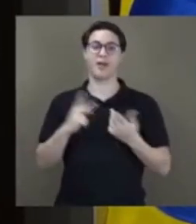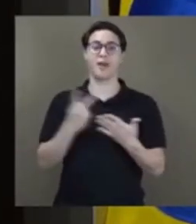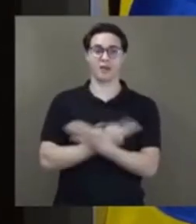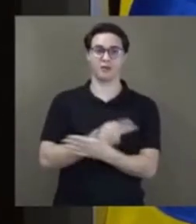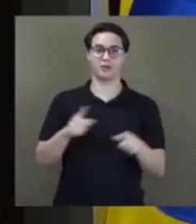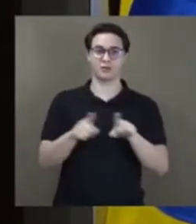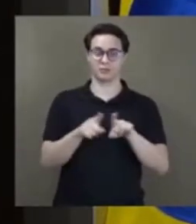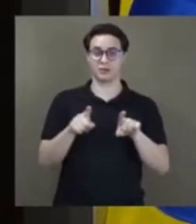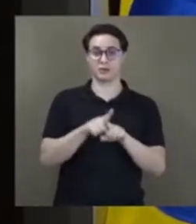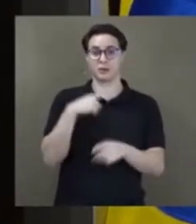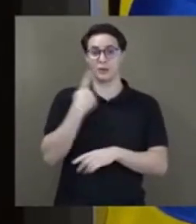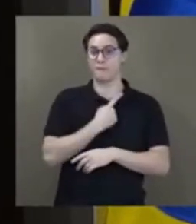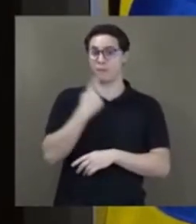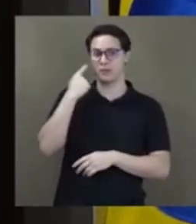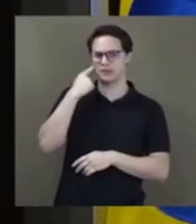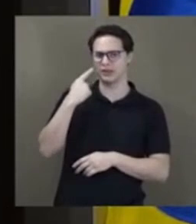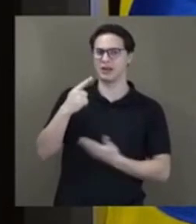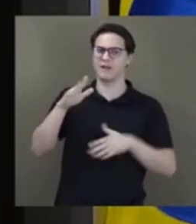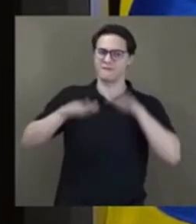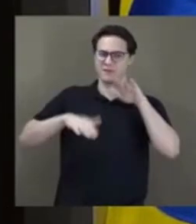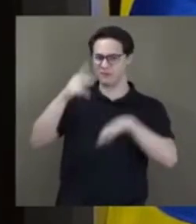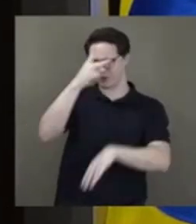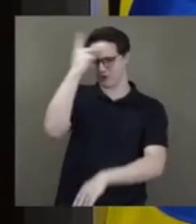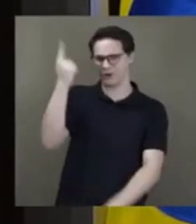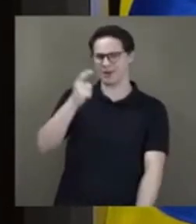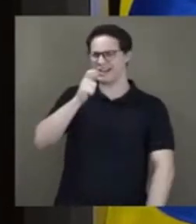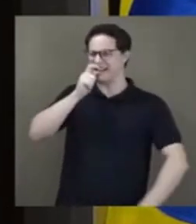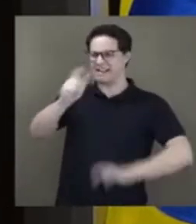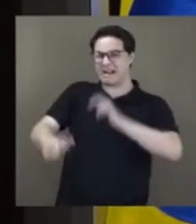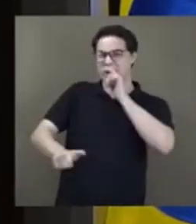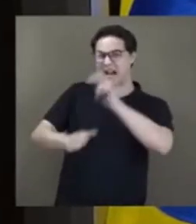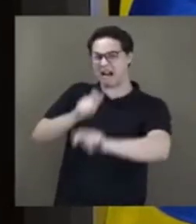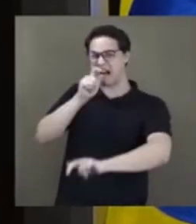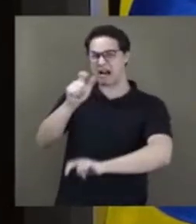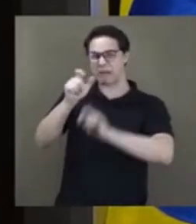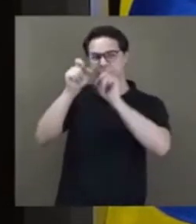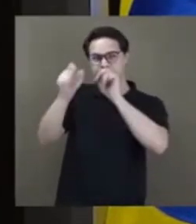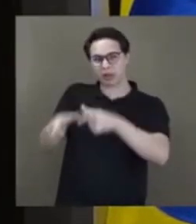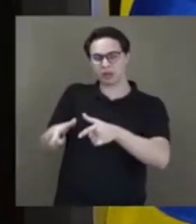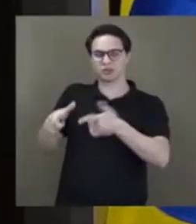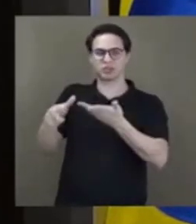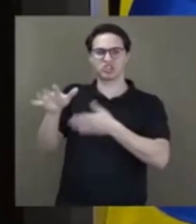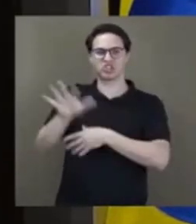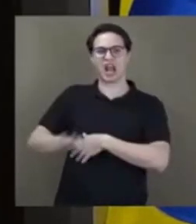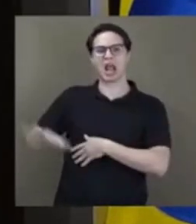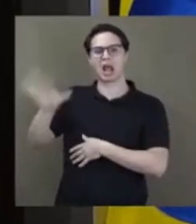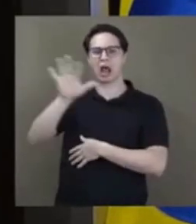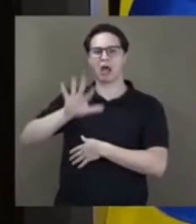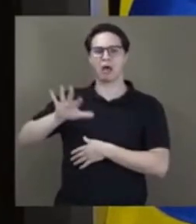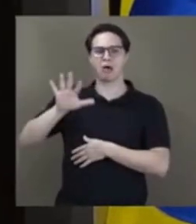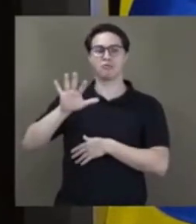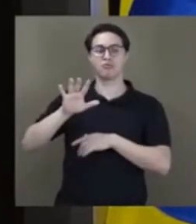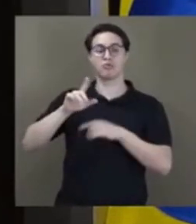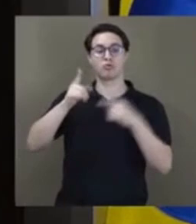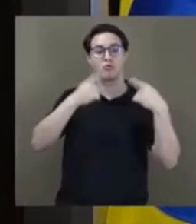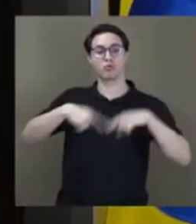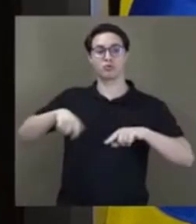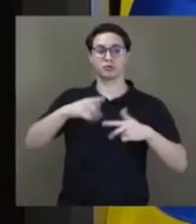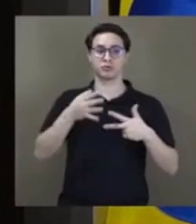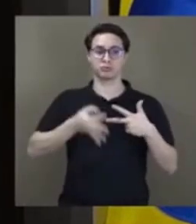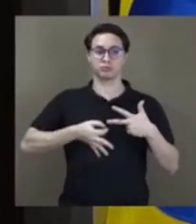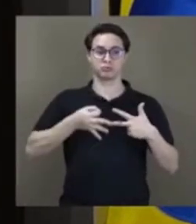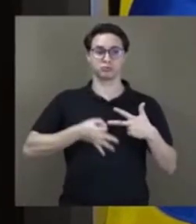sejam injustas as críticas que de um modo generalista ou genérico se dirigem ao Poder